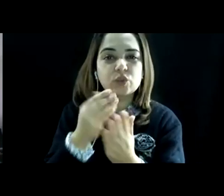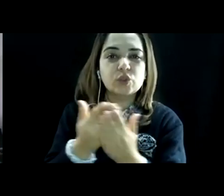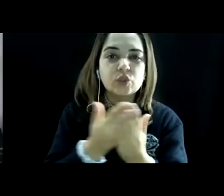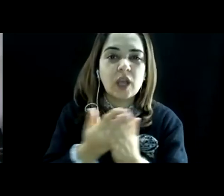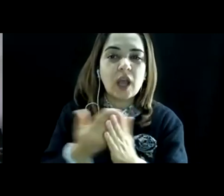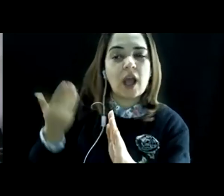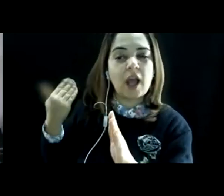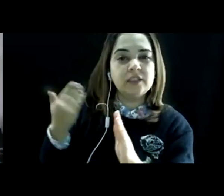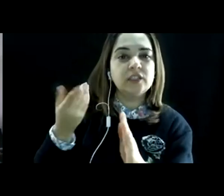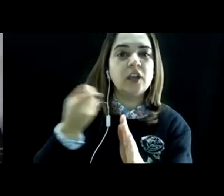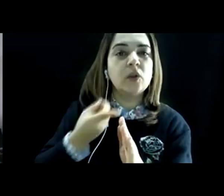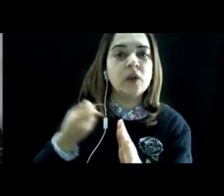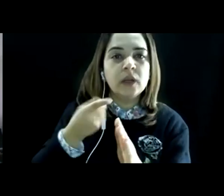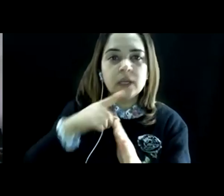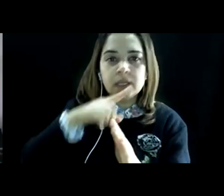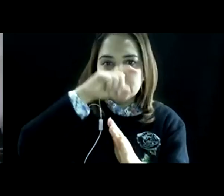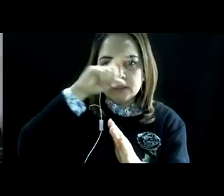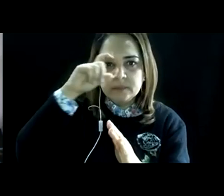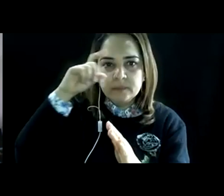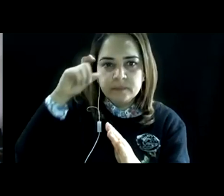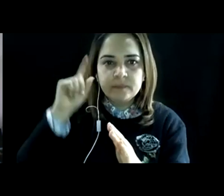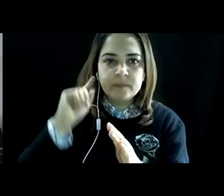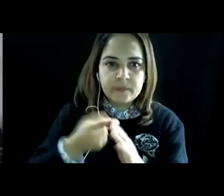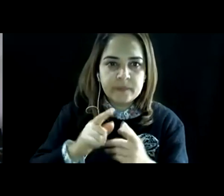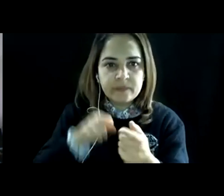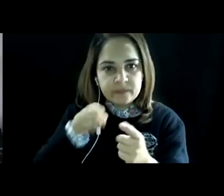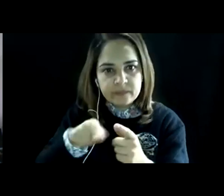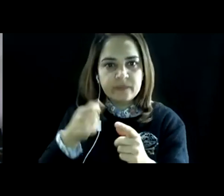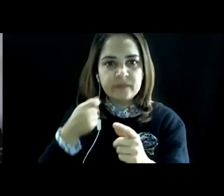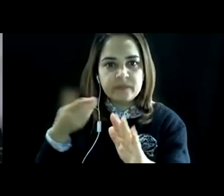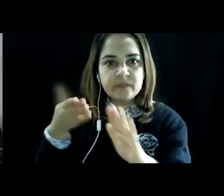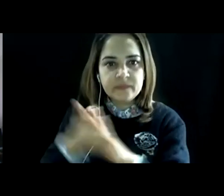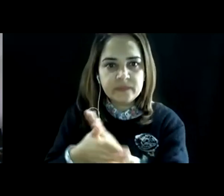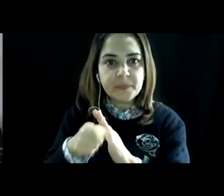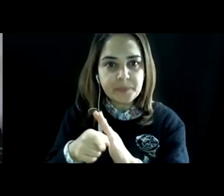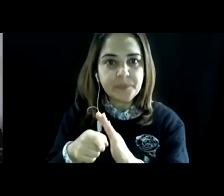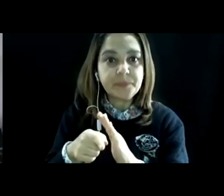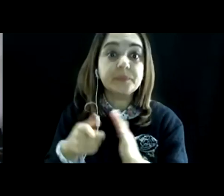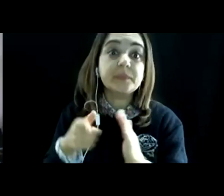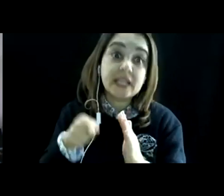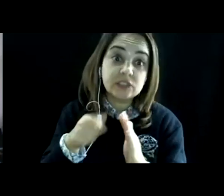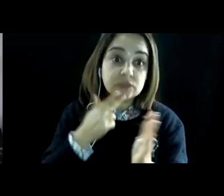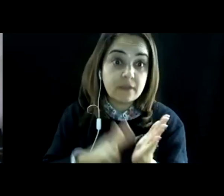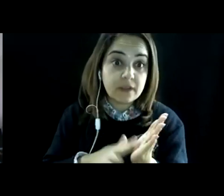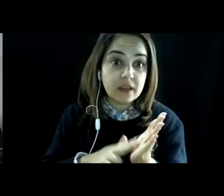dificuldade em acompanhar o ritmo das turmas dos cursos gerais. E também isto é válido. Ninguém pode dizer que nós